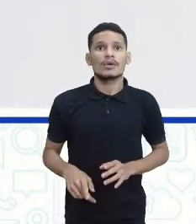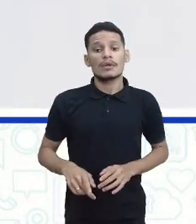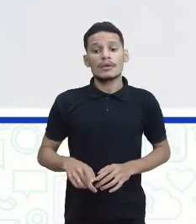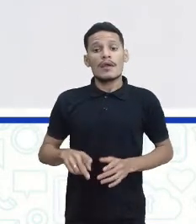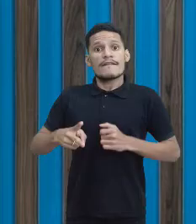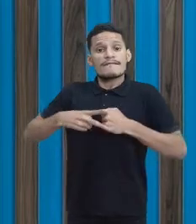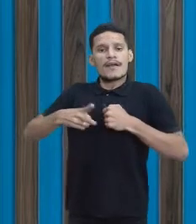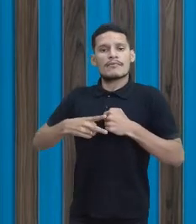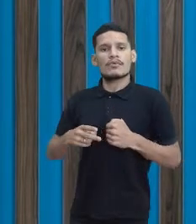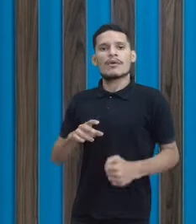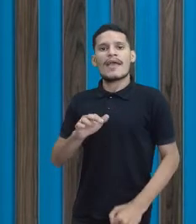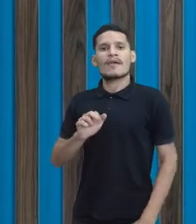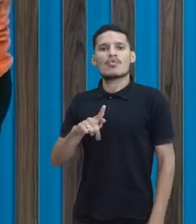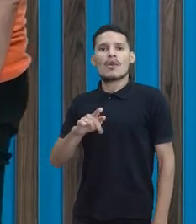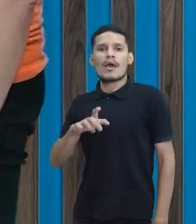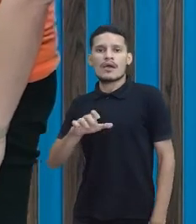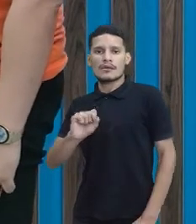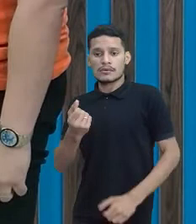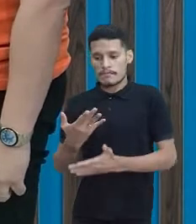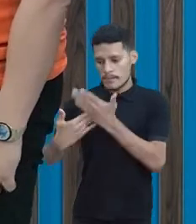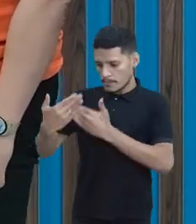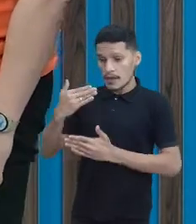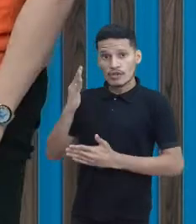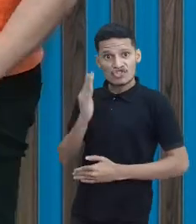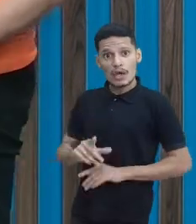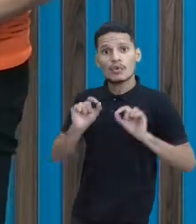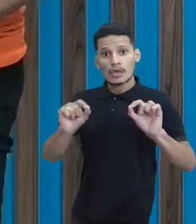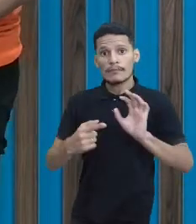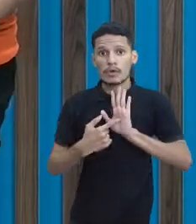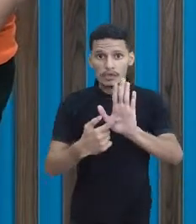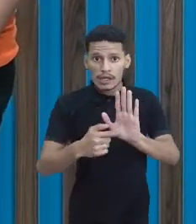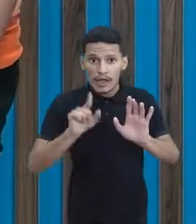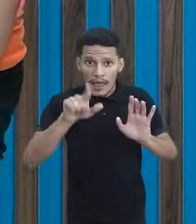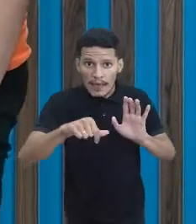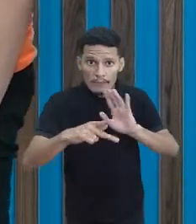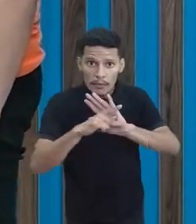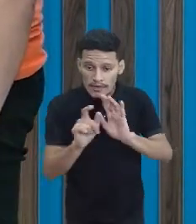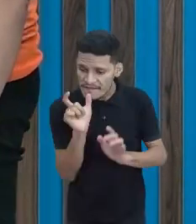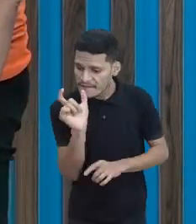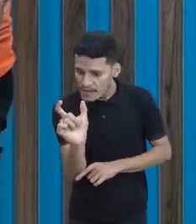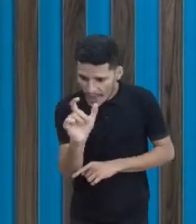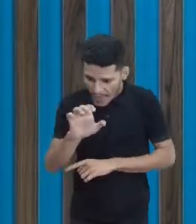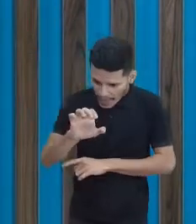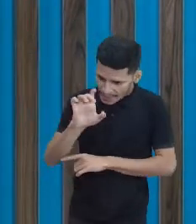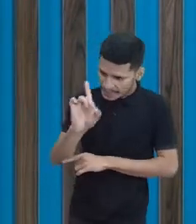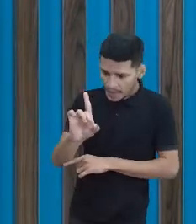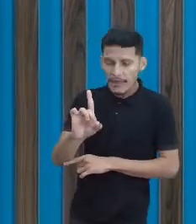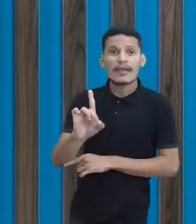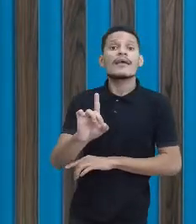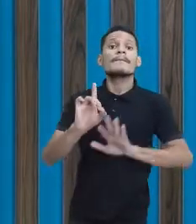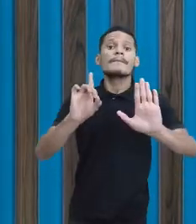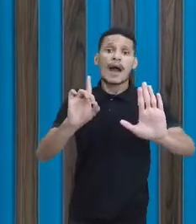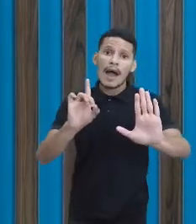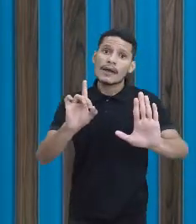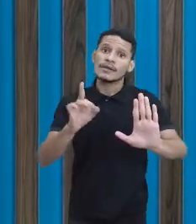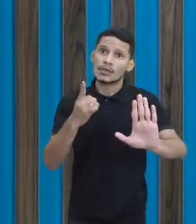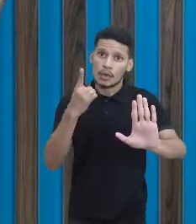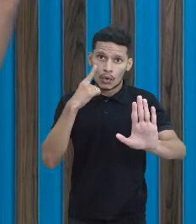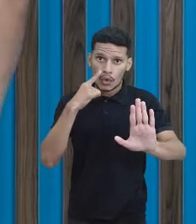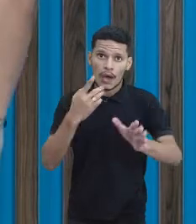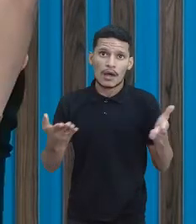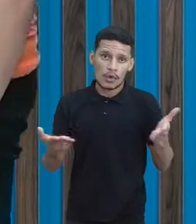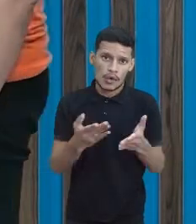Verbos regulares no passado são formados pelo sufixo ed. Continuando. Ambos, ou melhor, em